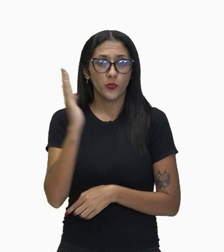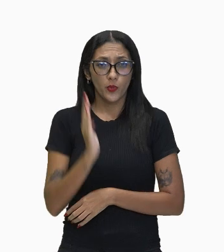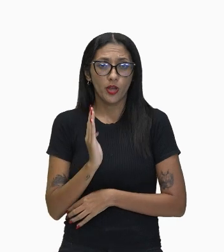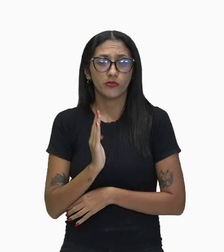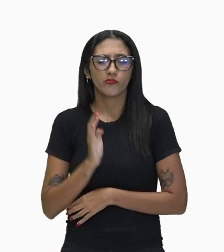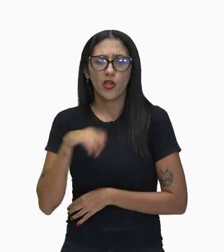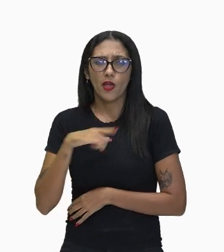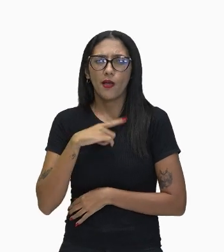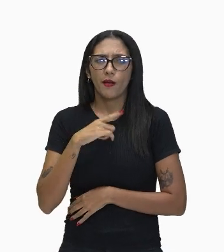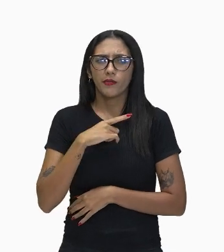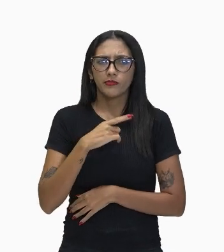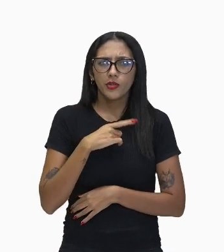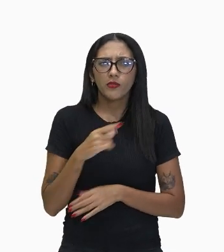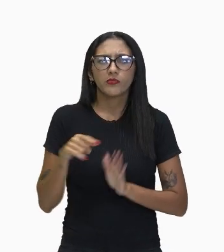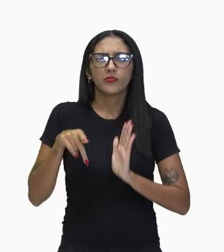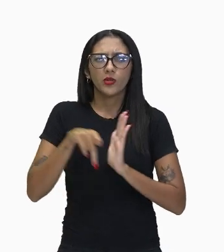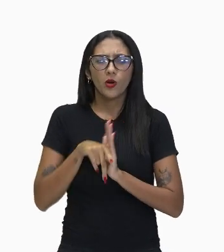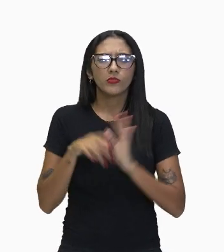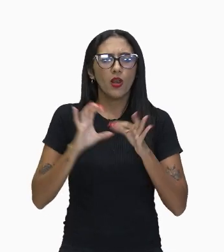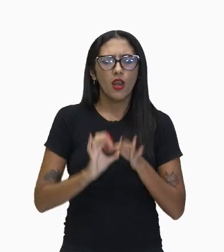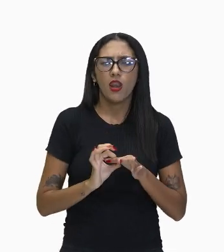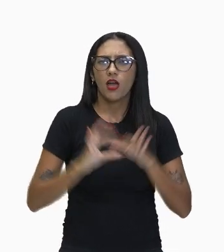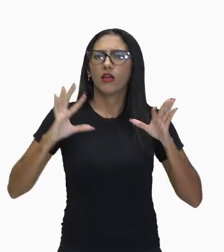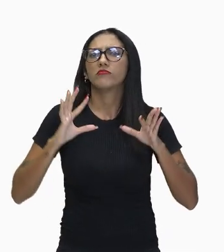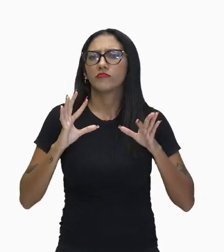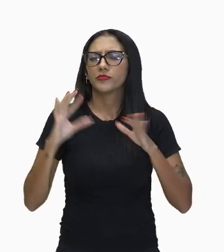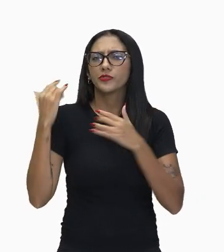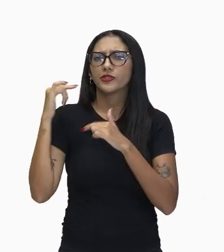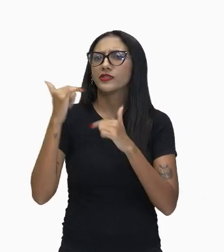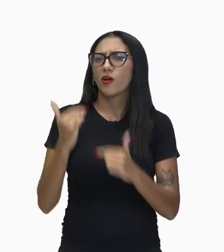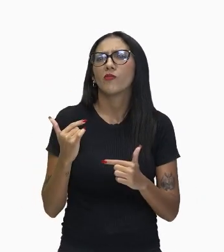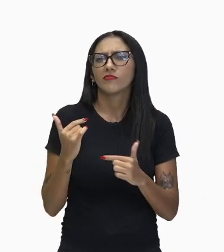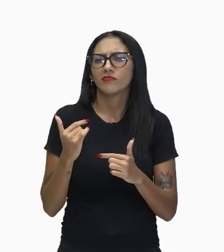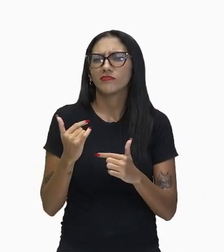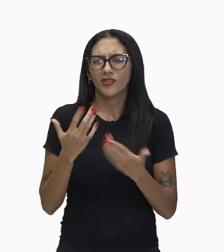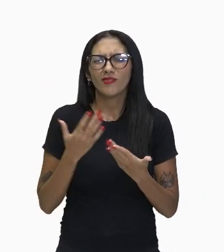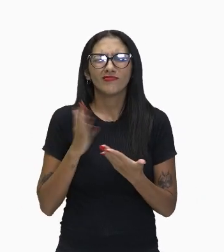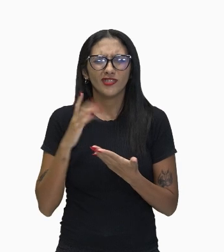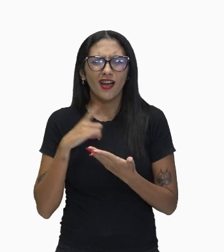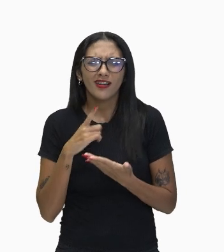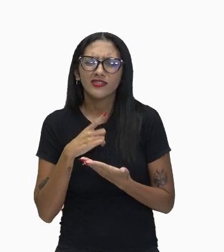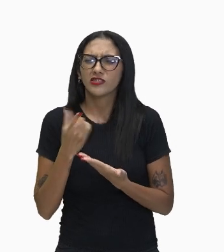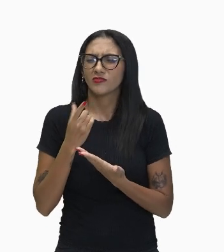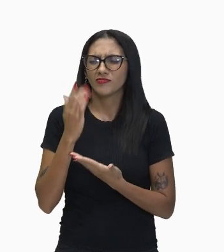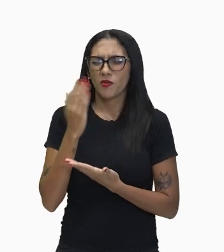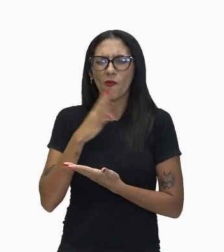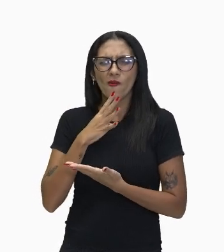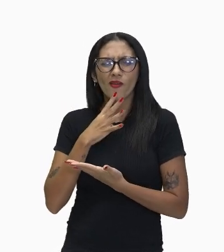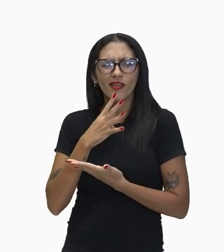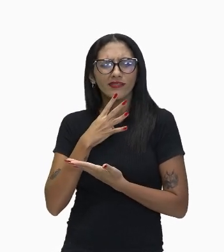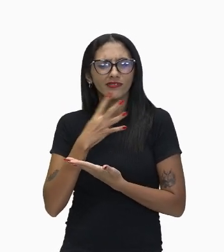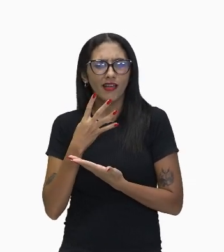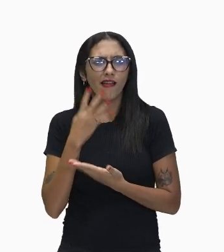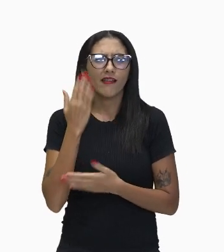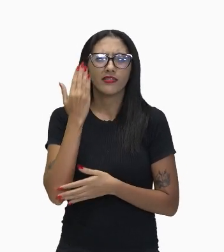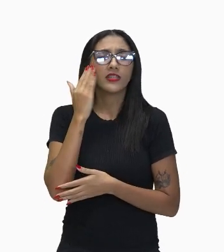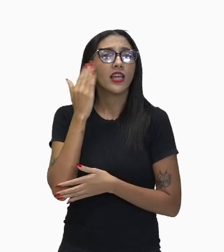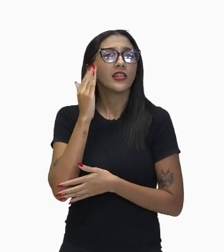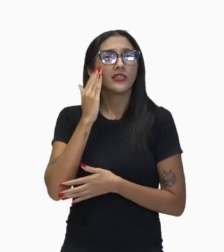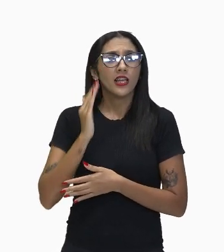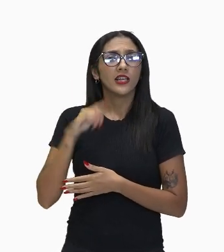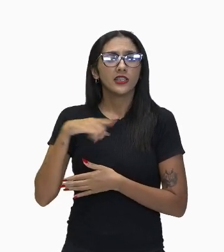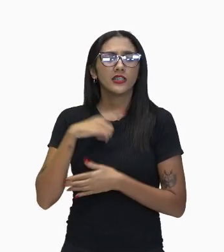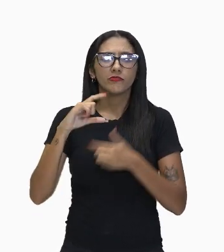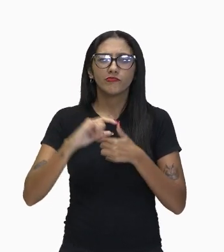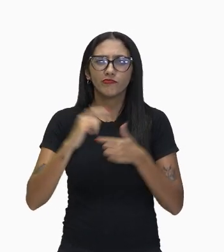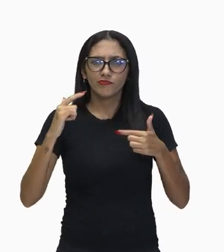movimento de ruptura com a tradição. Então, aquilo que a gente meio que já viu Quando tratamos do modernismo